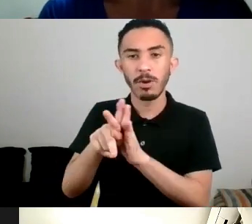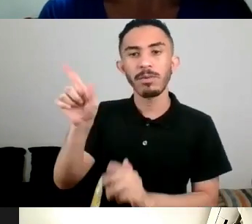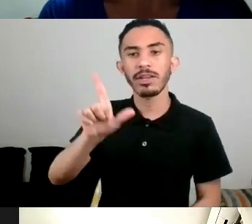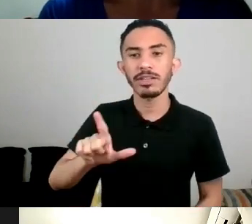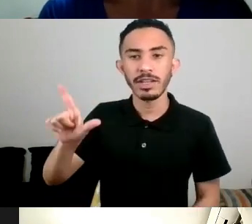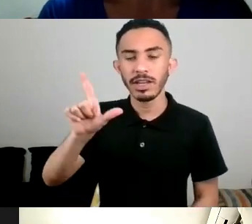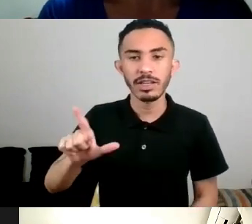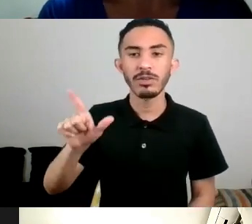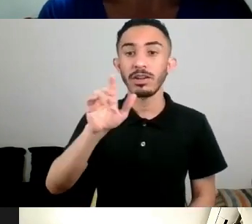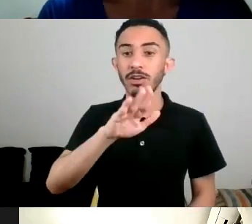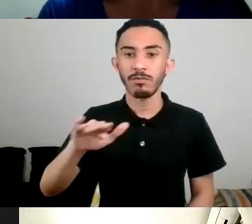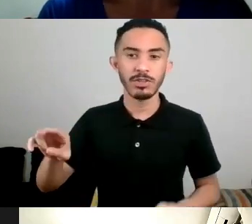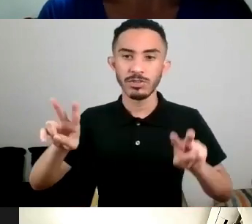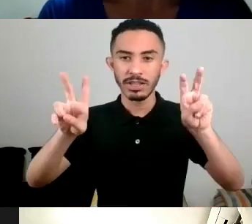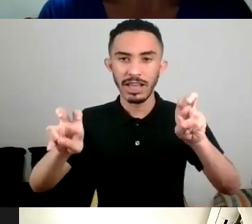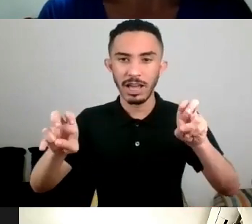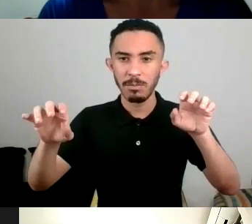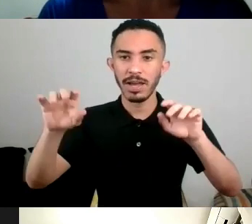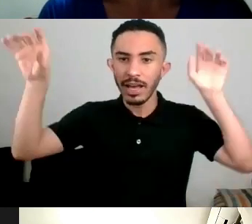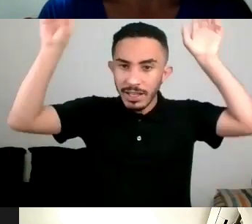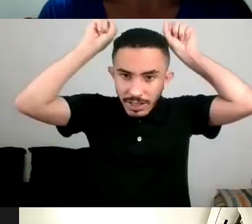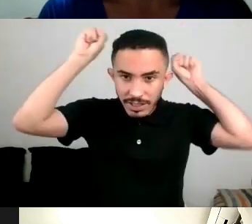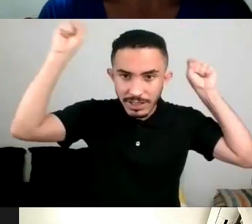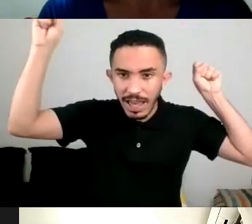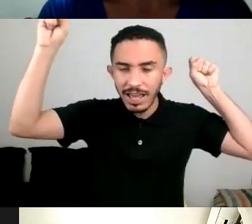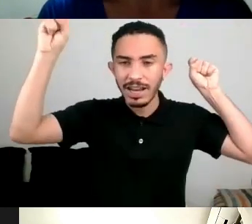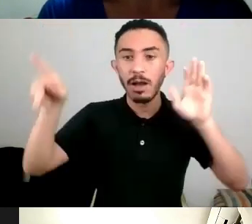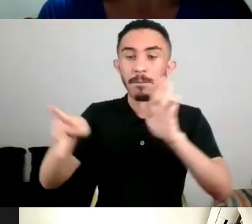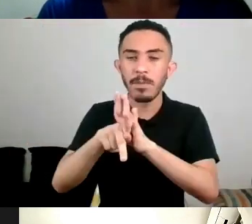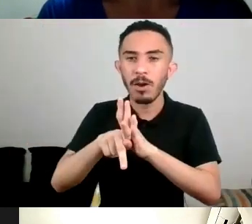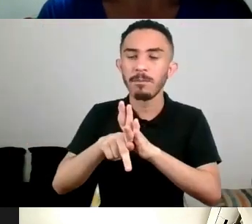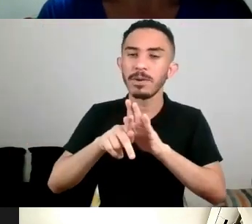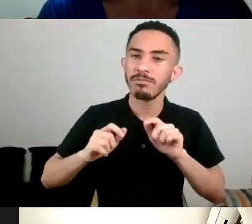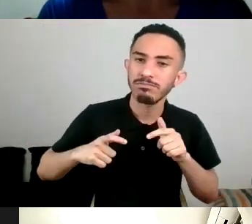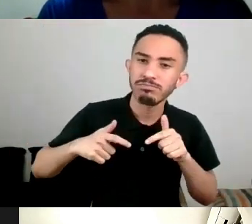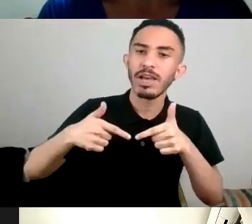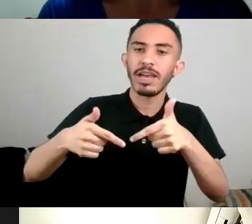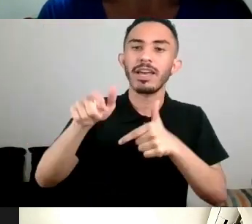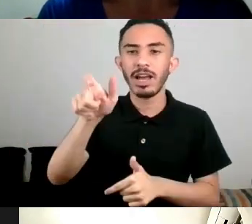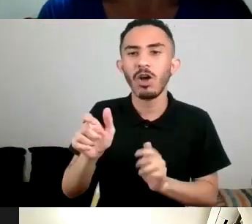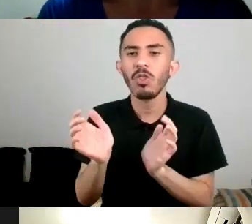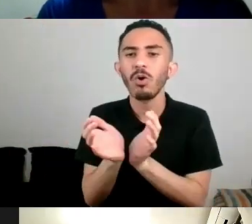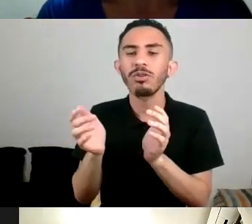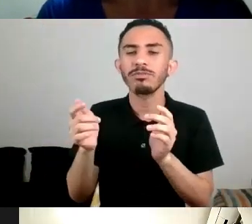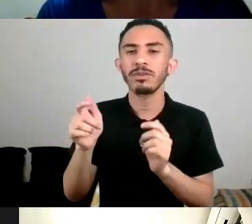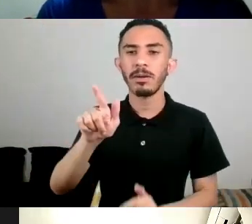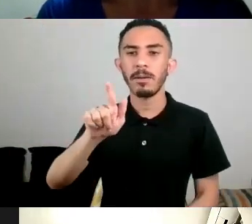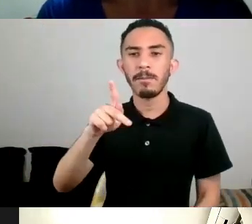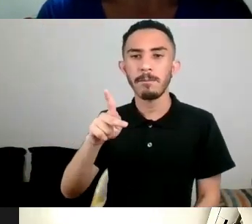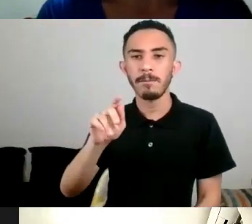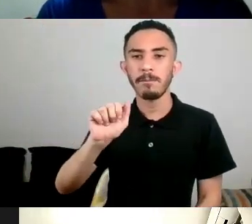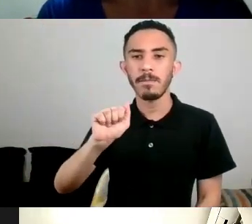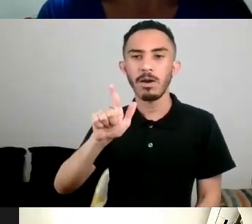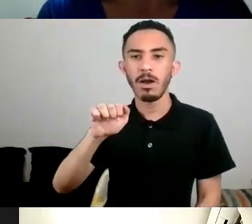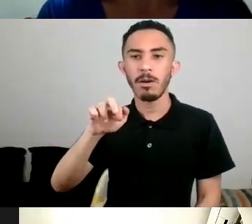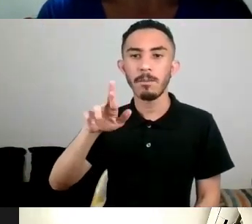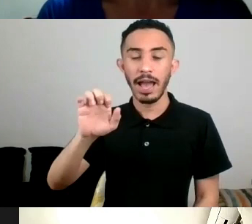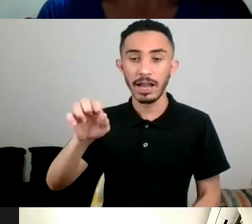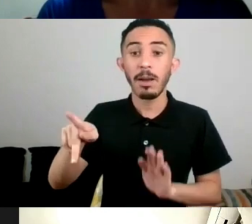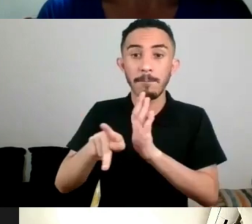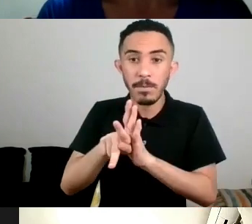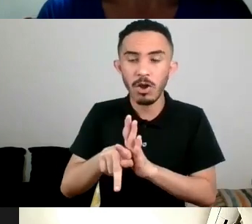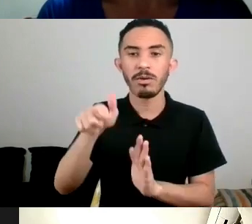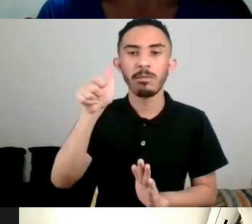infantil Dandara, a Guerreira de Palmares, que conta a história de Dandara, liderança feminina negra do Quilombo